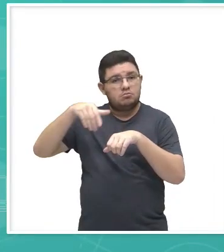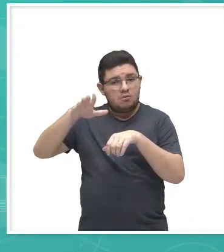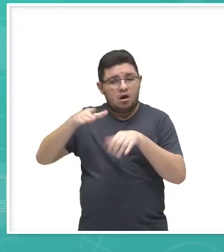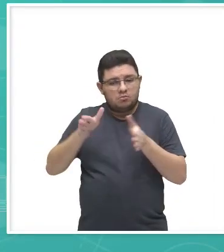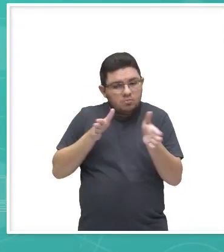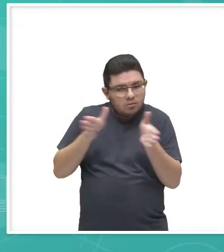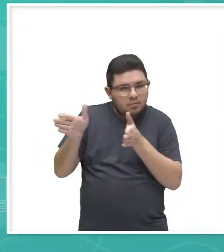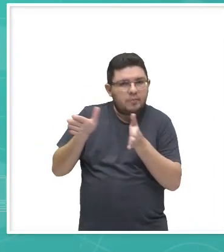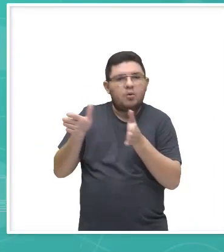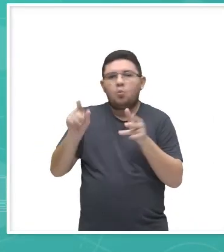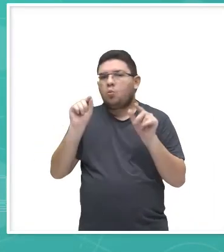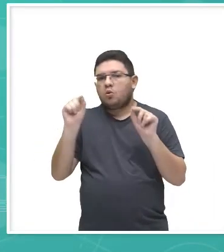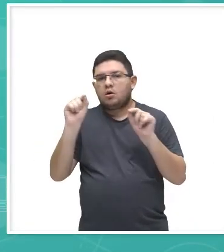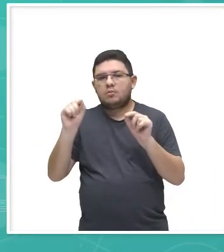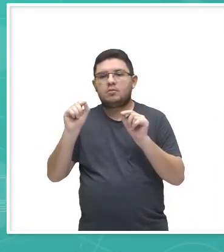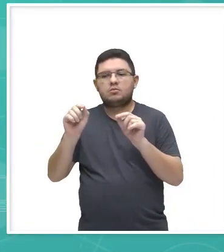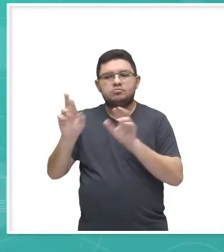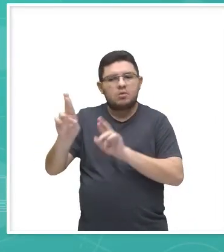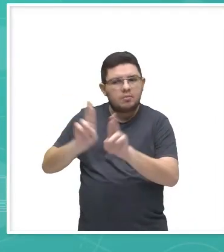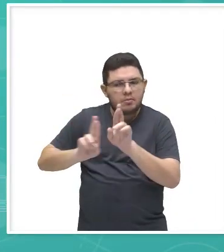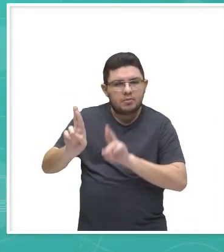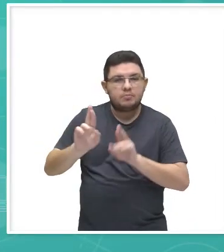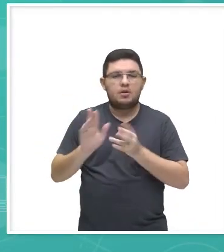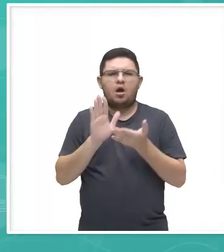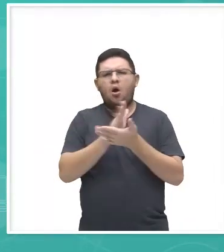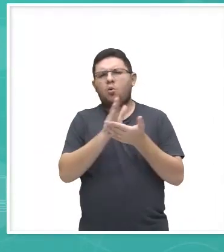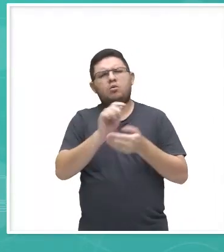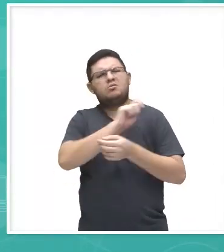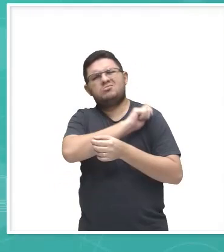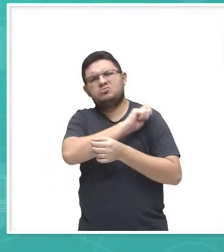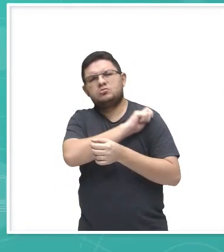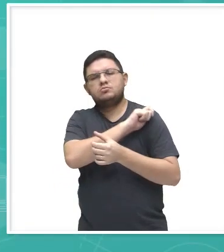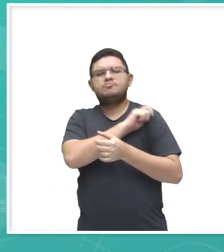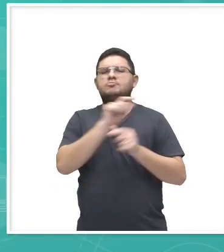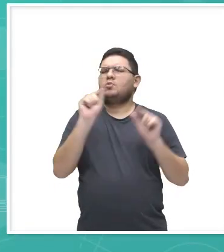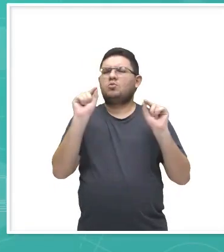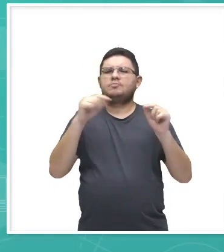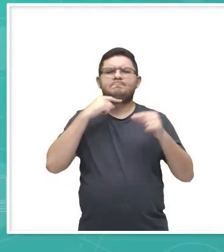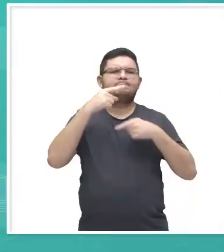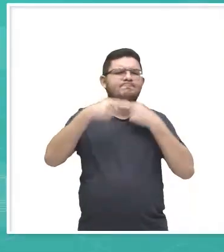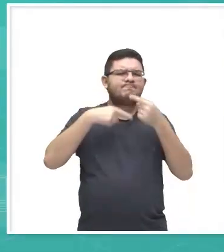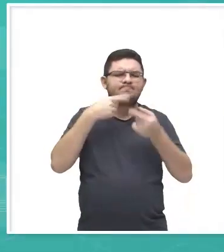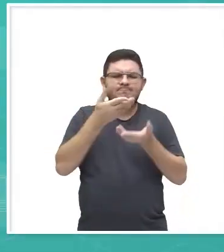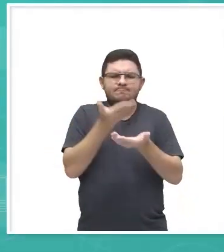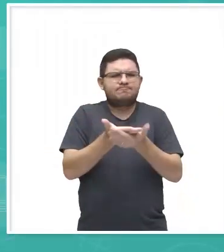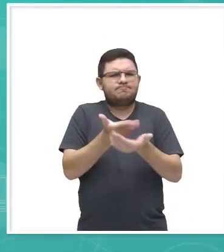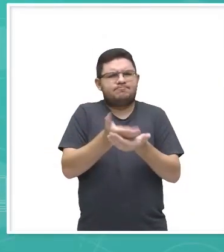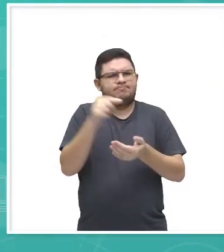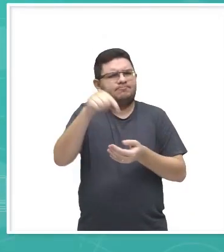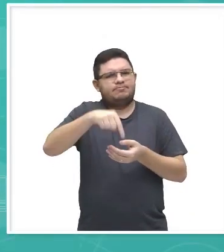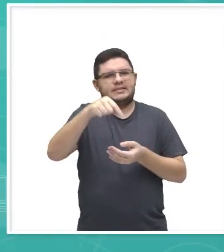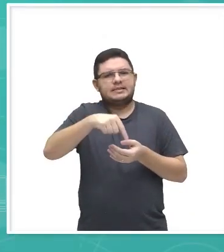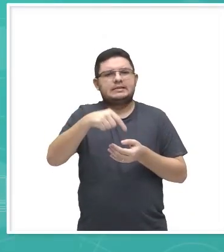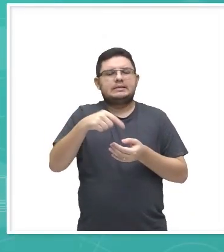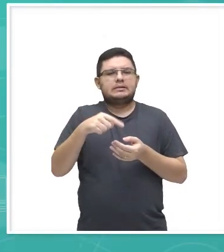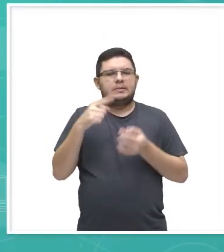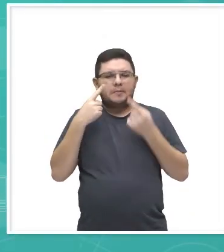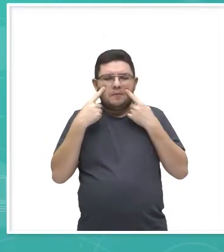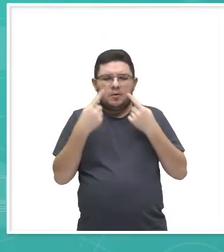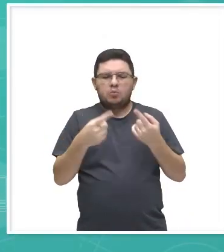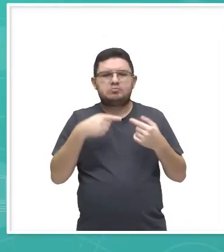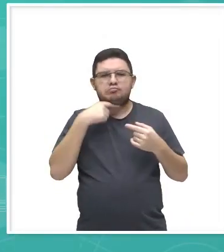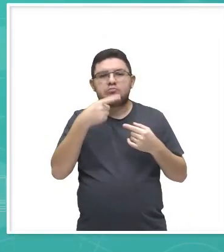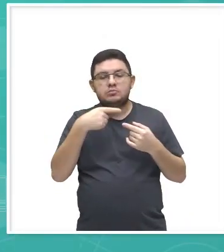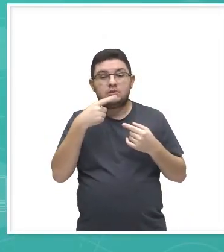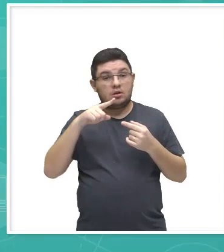com dúvida, que perderam aí a aula. Vocês podem acessar, gente, esse material e a aula também depois vai ficar disponível aí